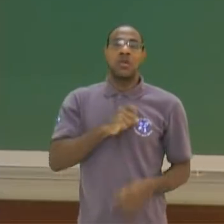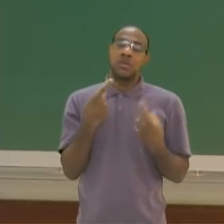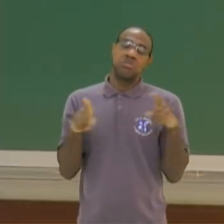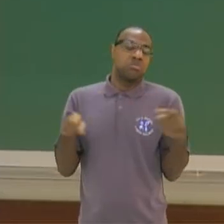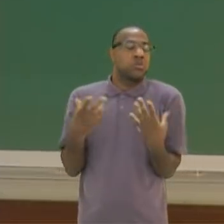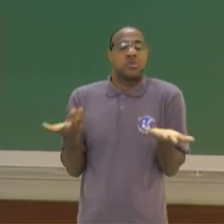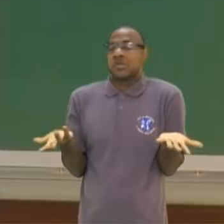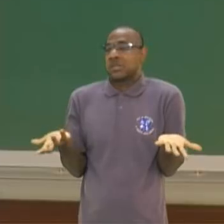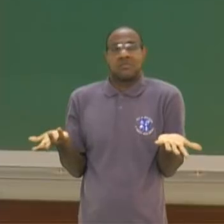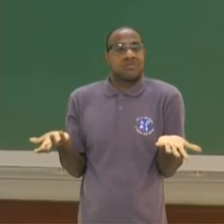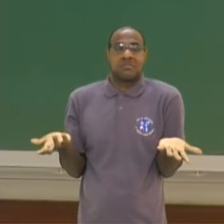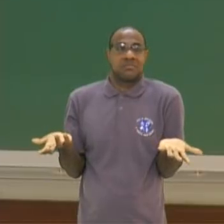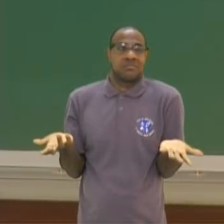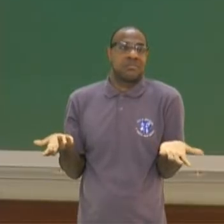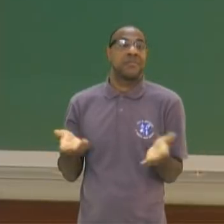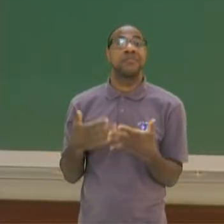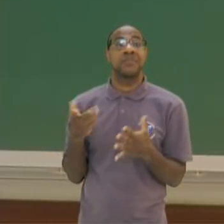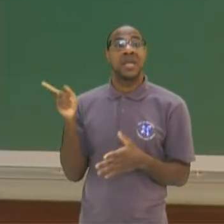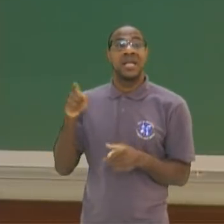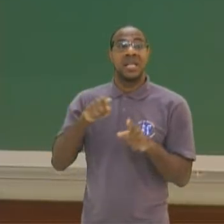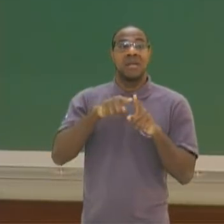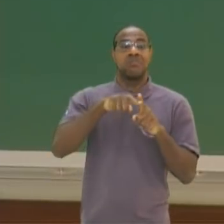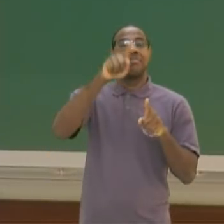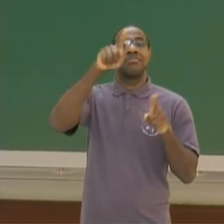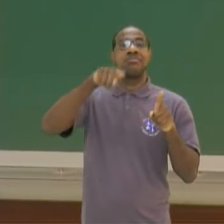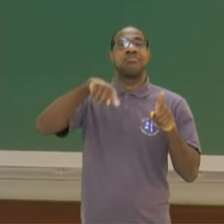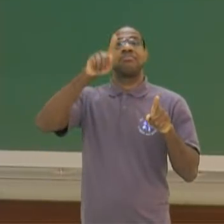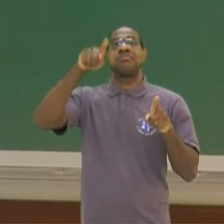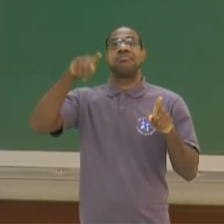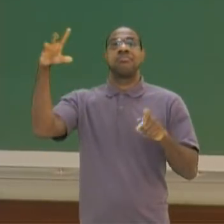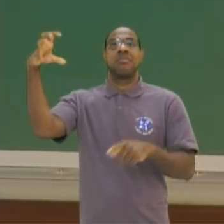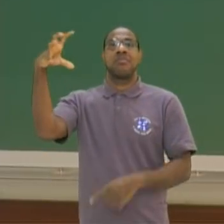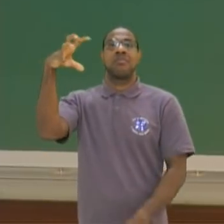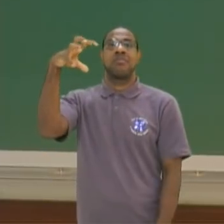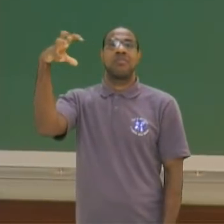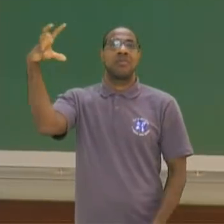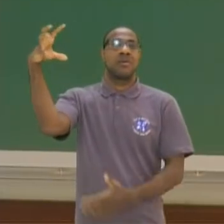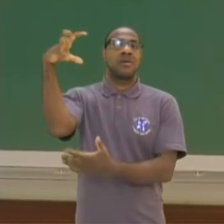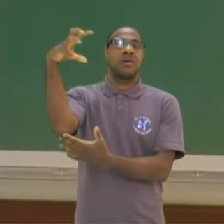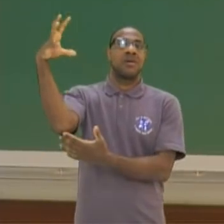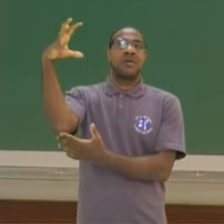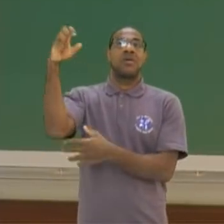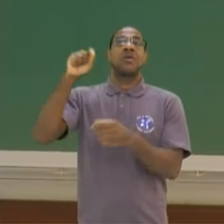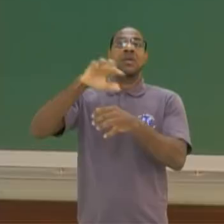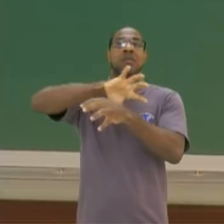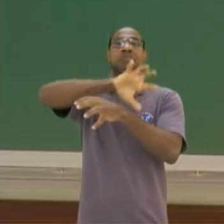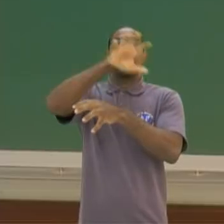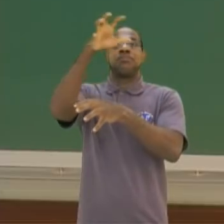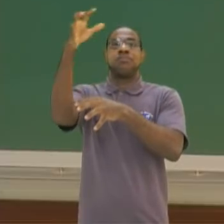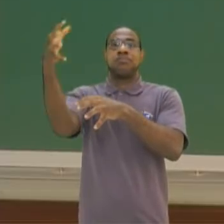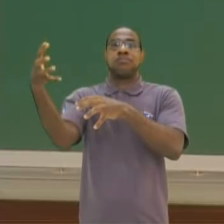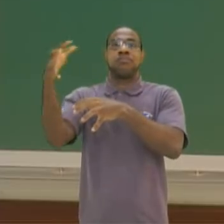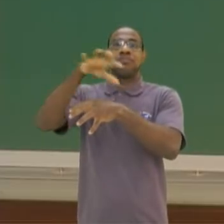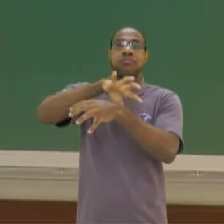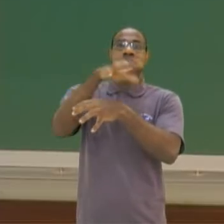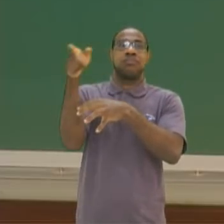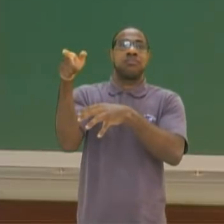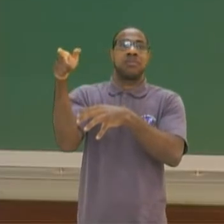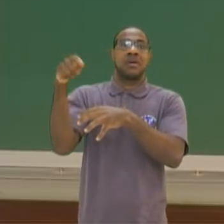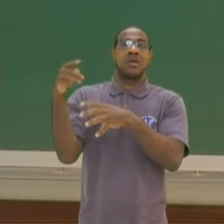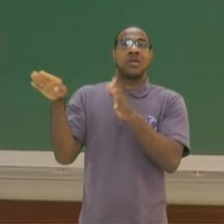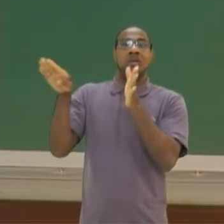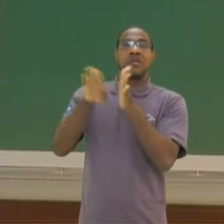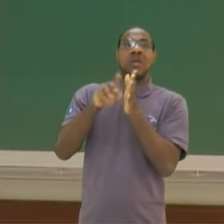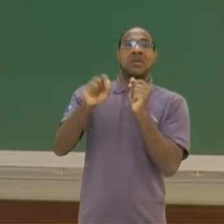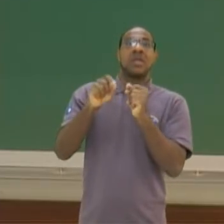música. Essas ondas de rádio viajam pela atmosfera. O que acontece? Quando chega